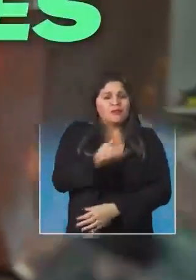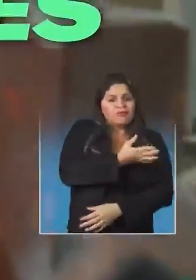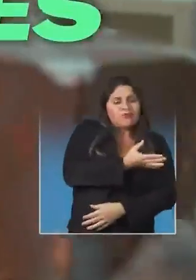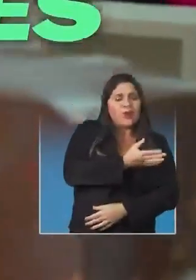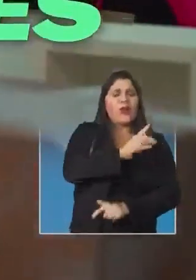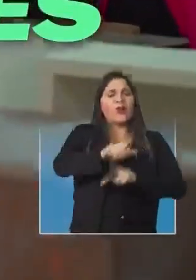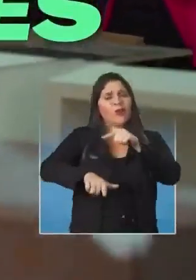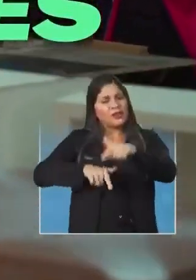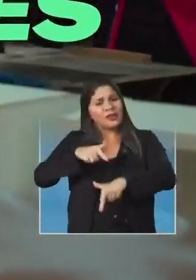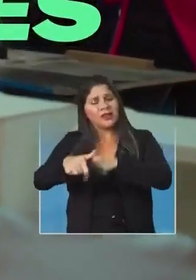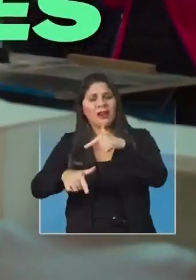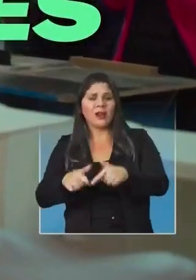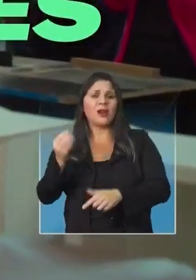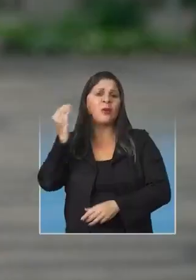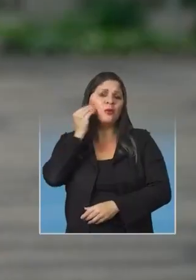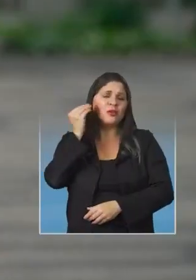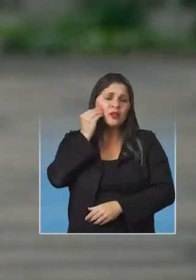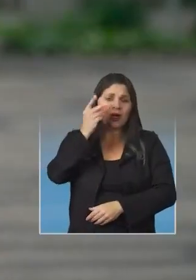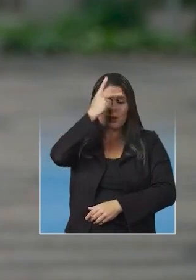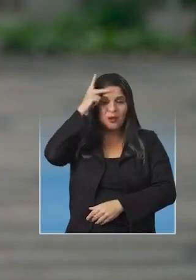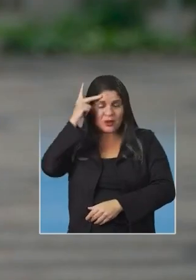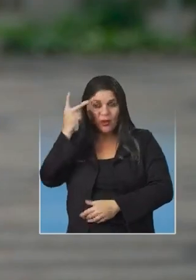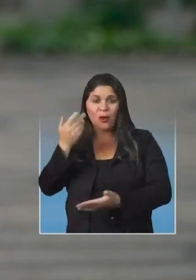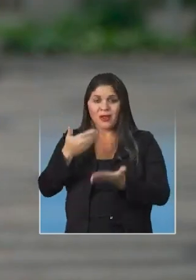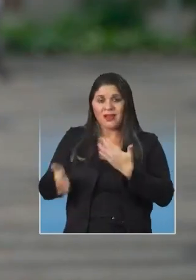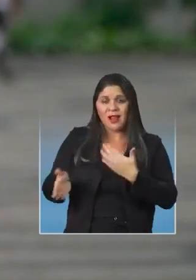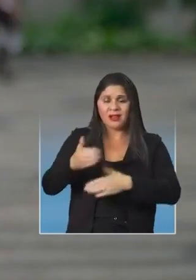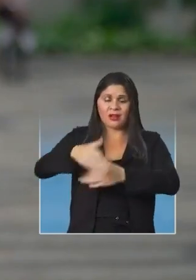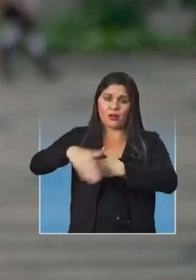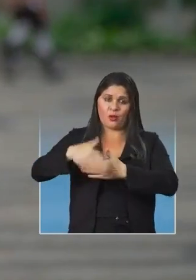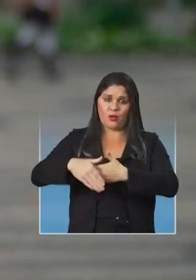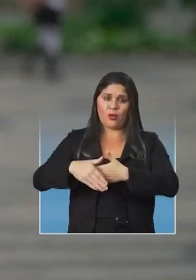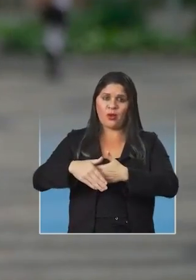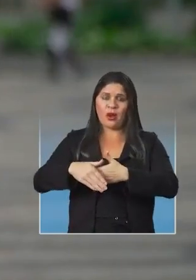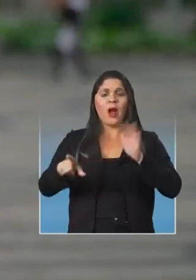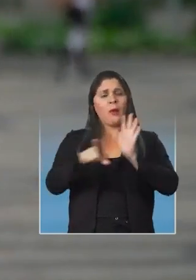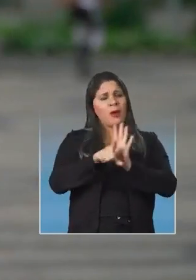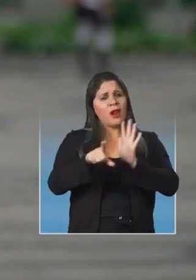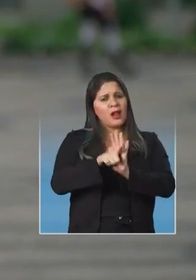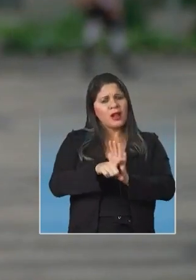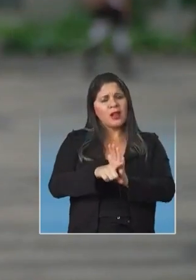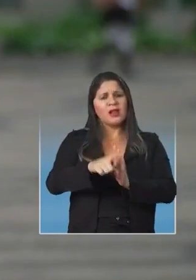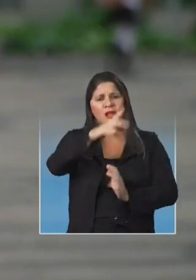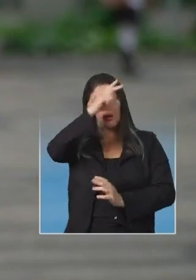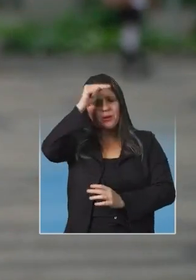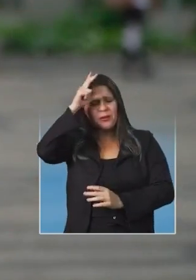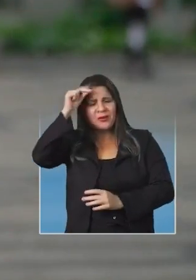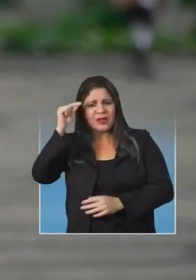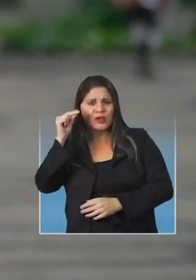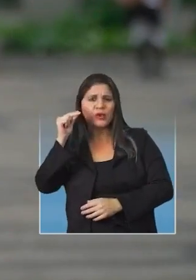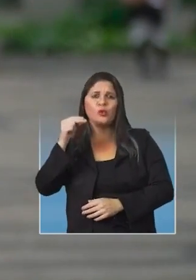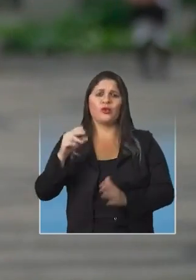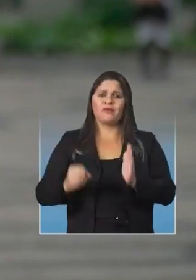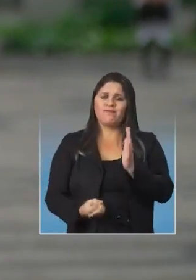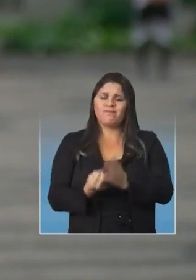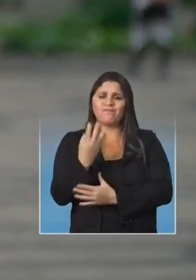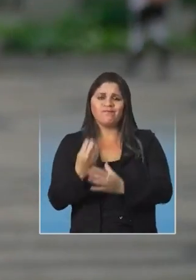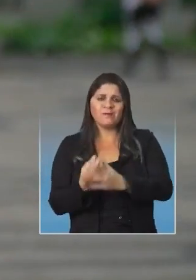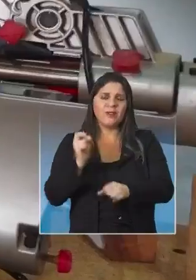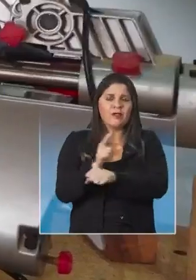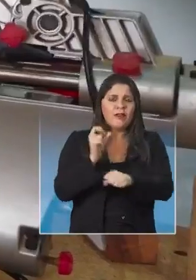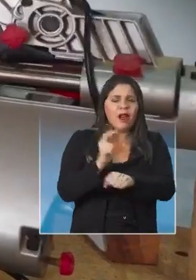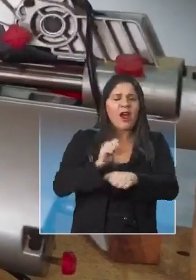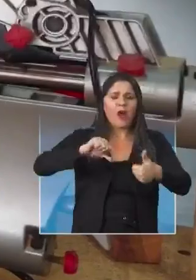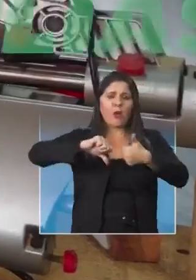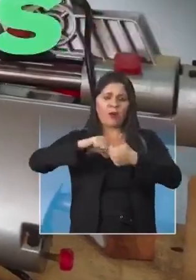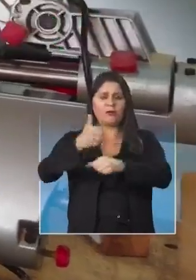oportunidades para quem quer sair das ruas. O Programa Fênix é uma lei municipal que cria 300 vagas de qualificação